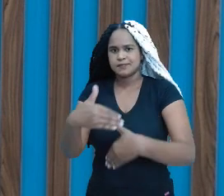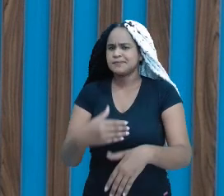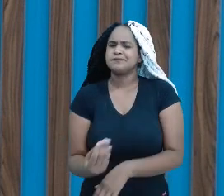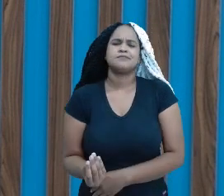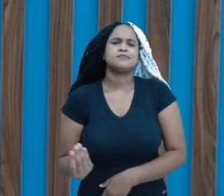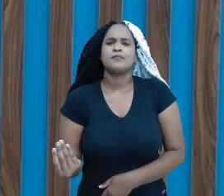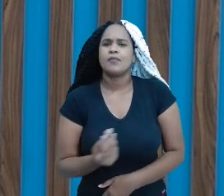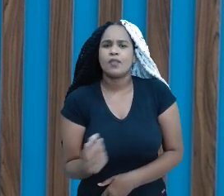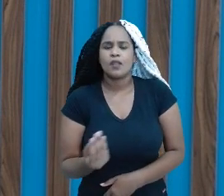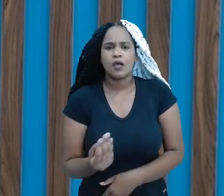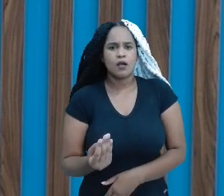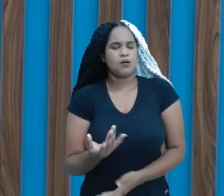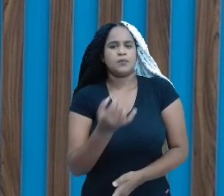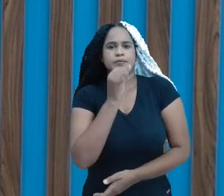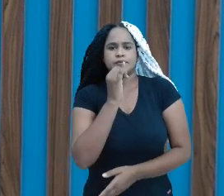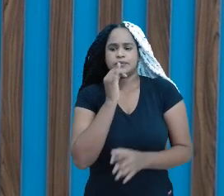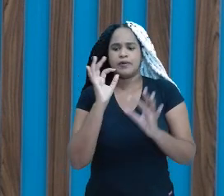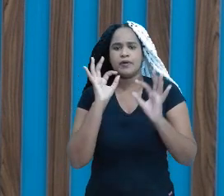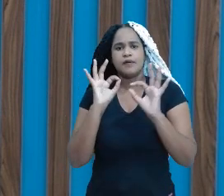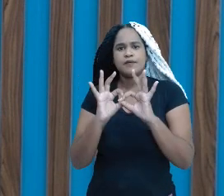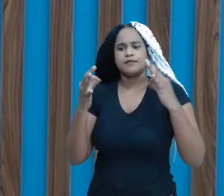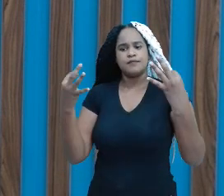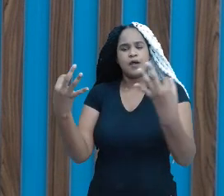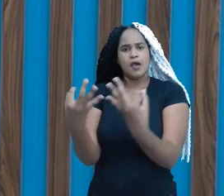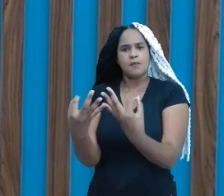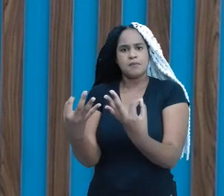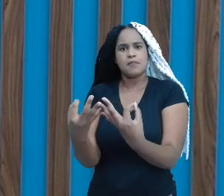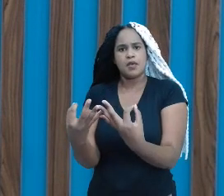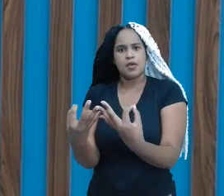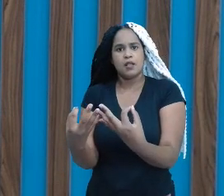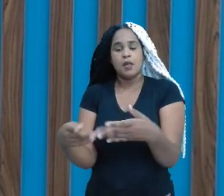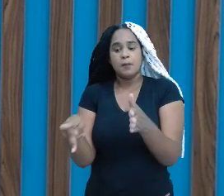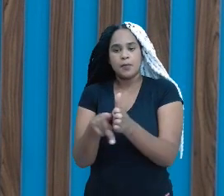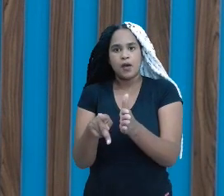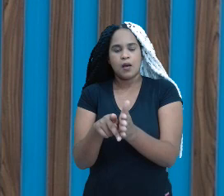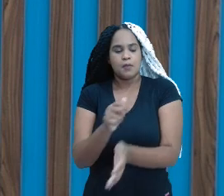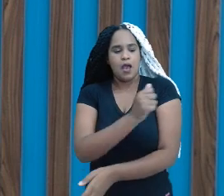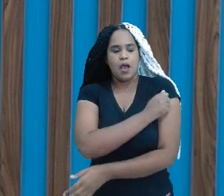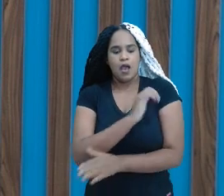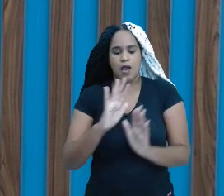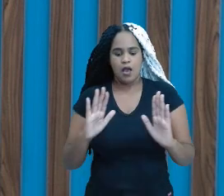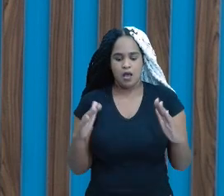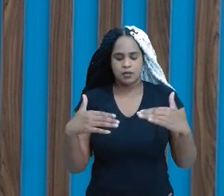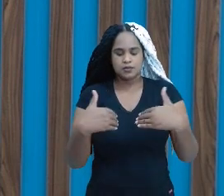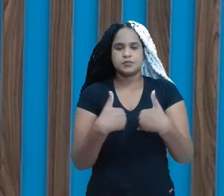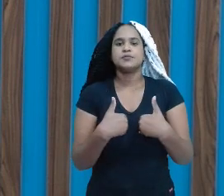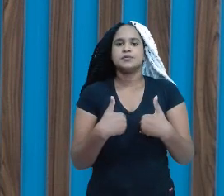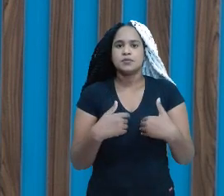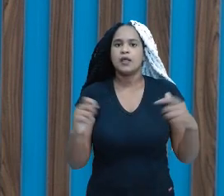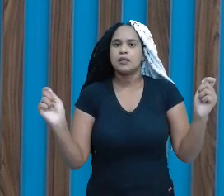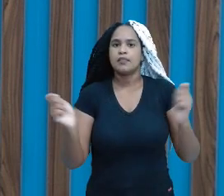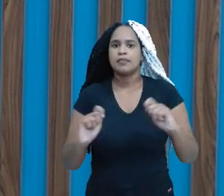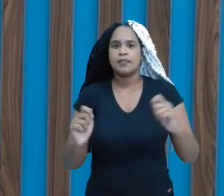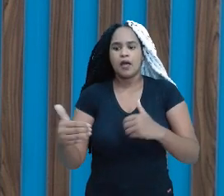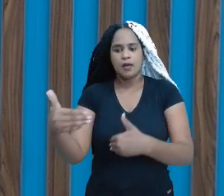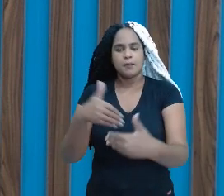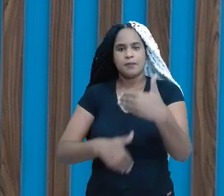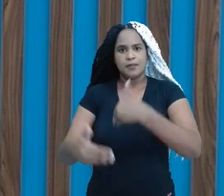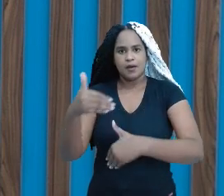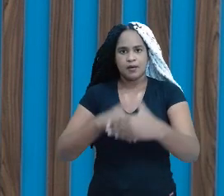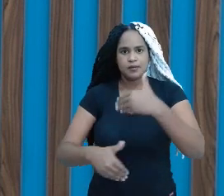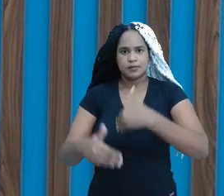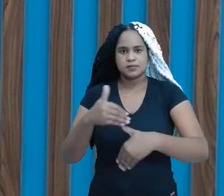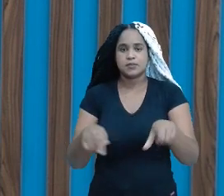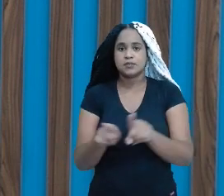como os pais, como a família do estudante que está no espectro do autismo pode participar desse processo